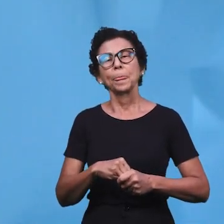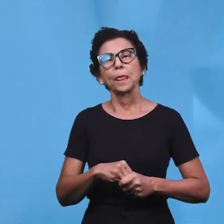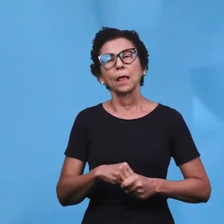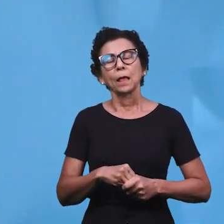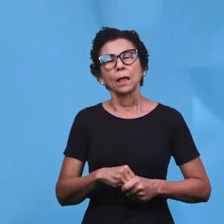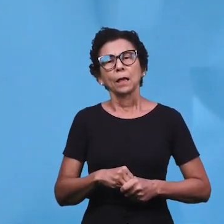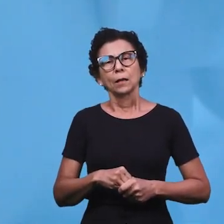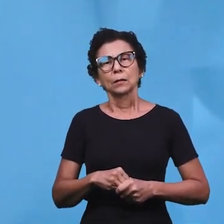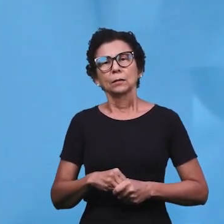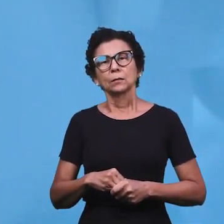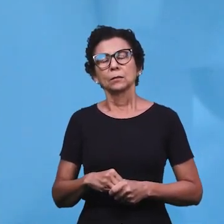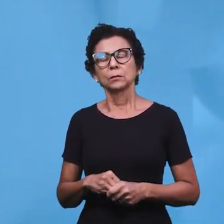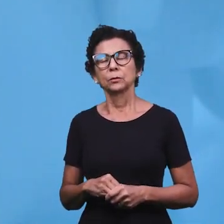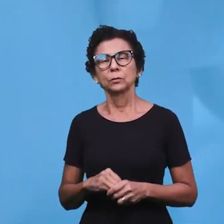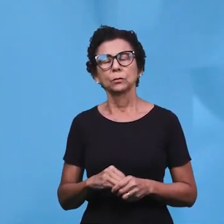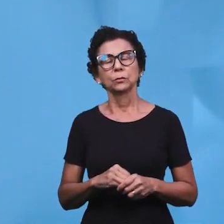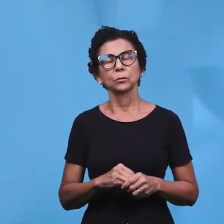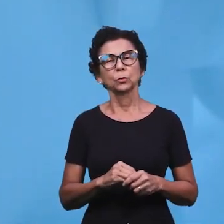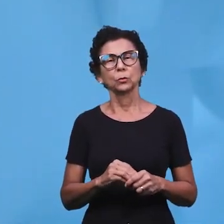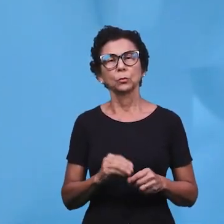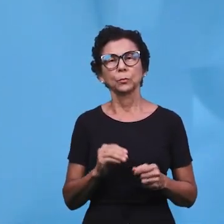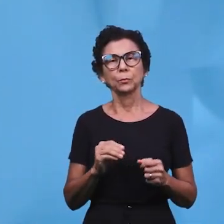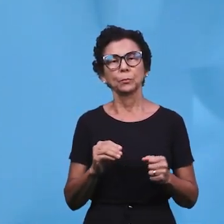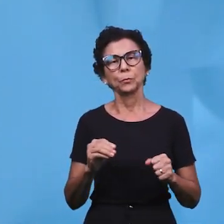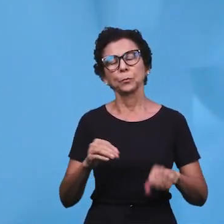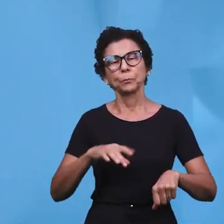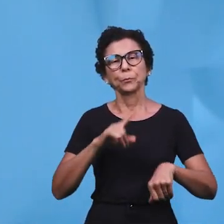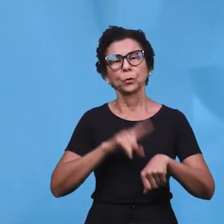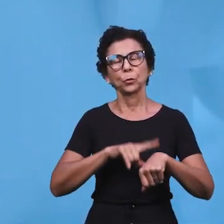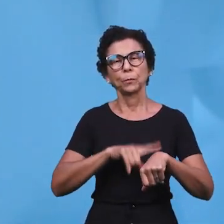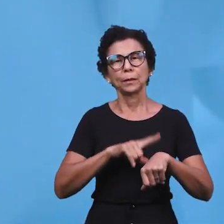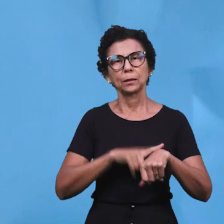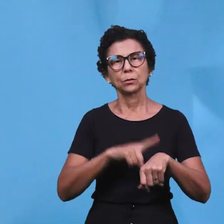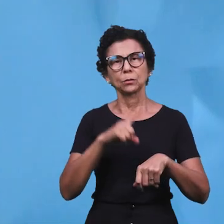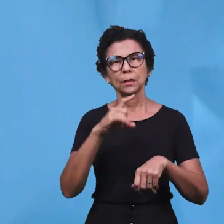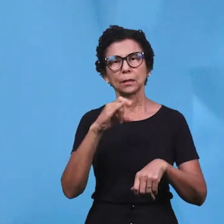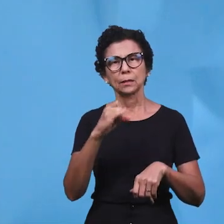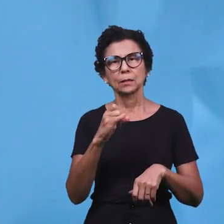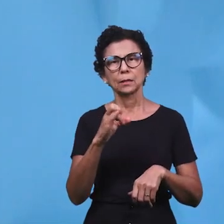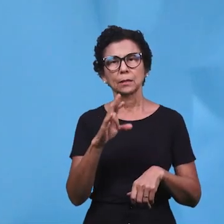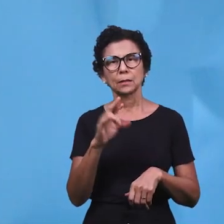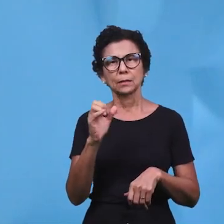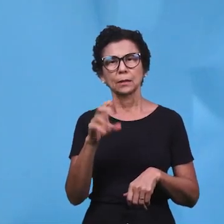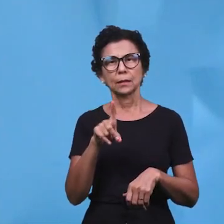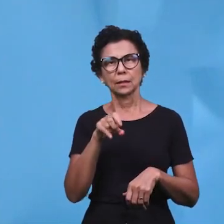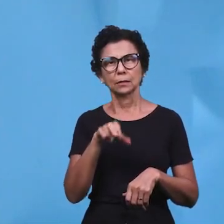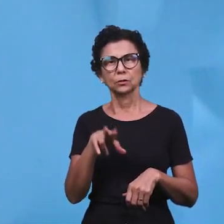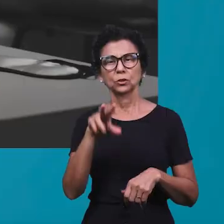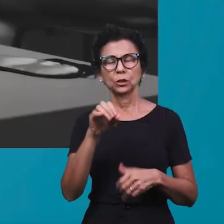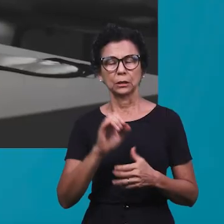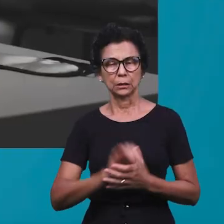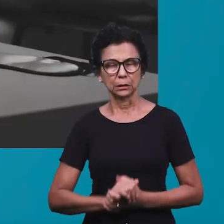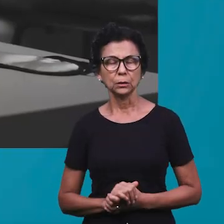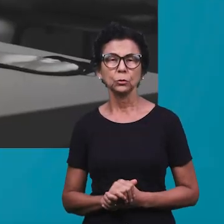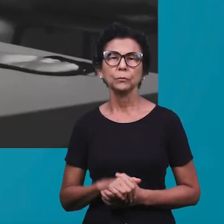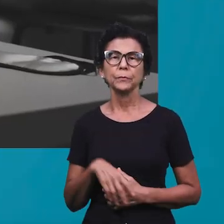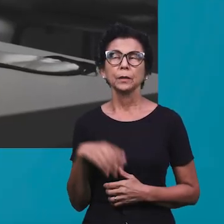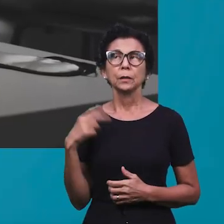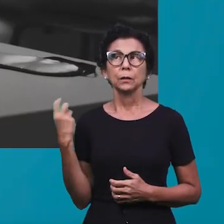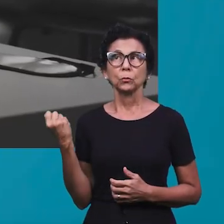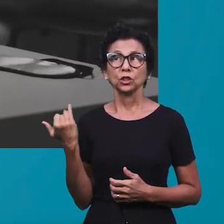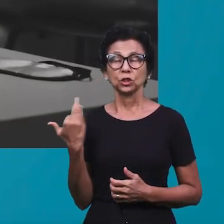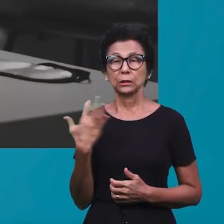com o sono ruim, mal dormido, quando eu digo mal dormido, é tanto em quantidade de